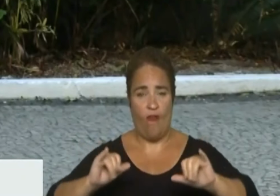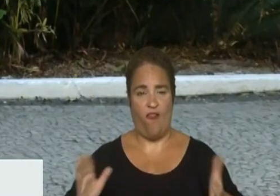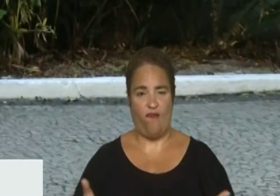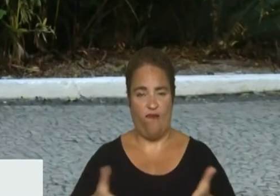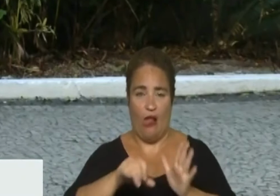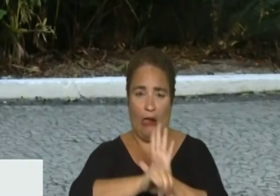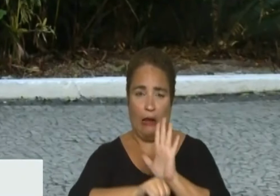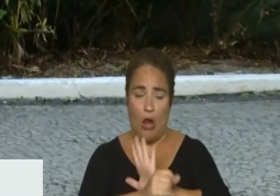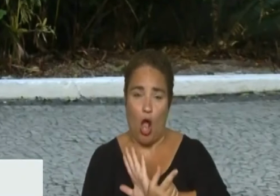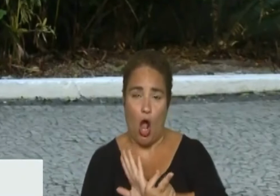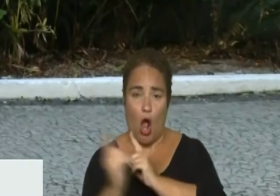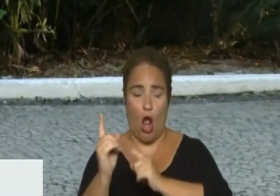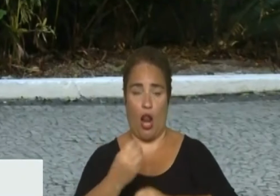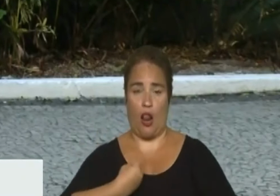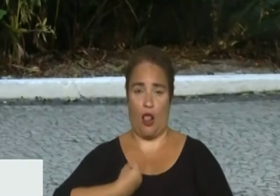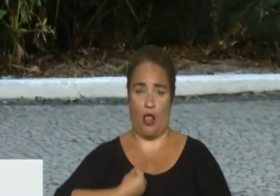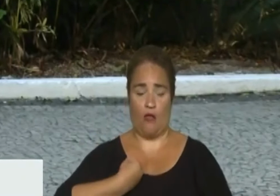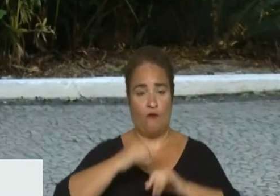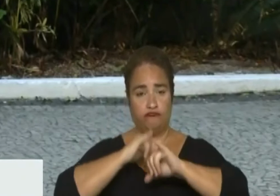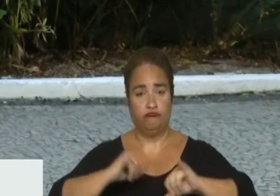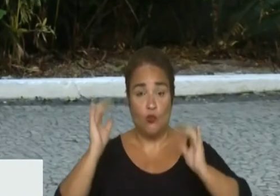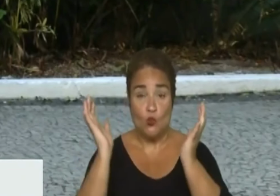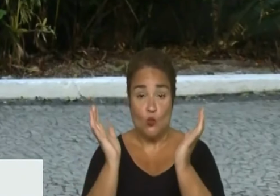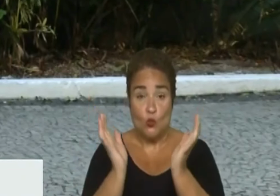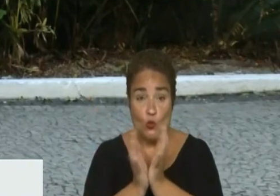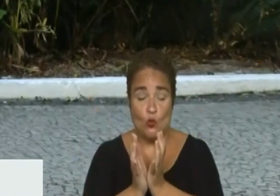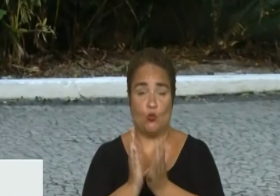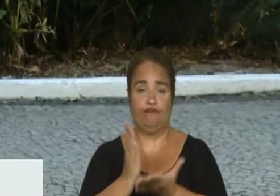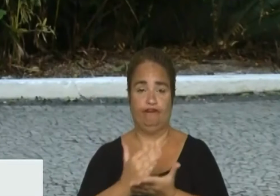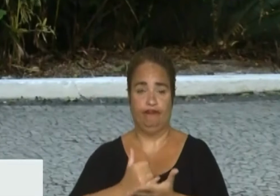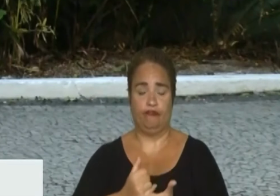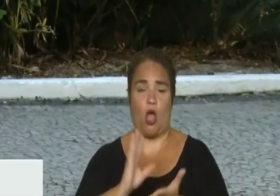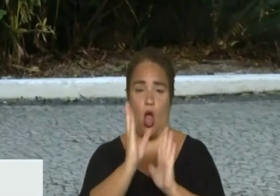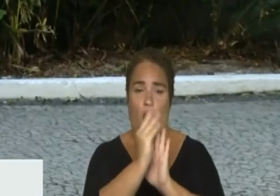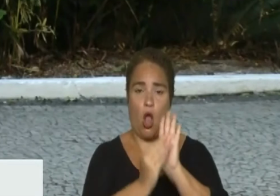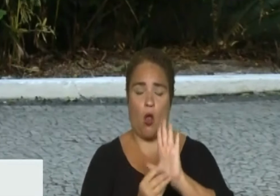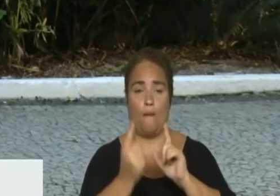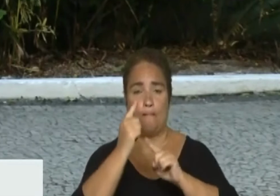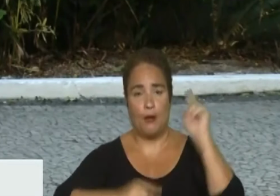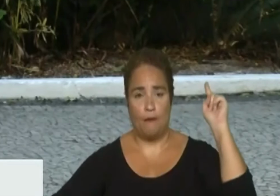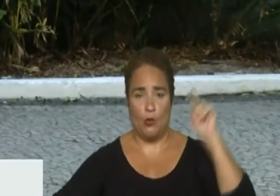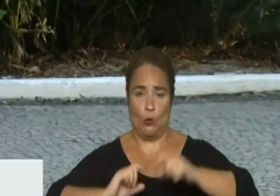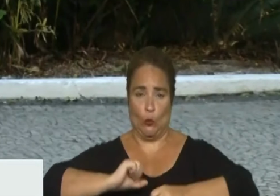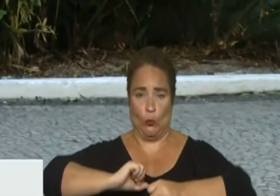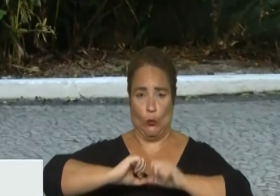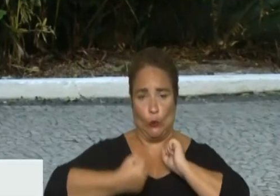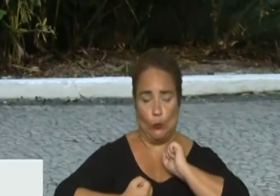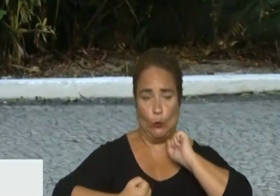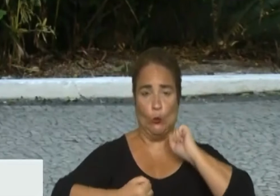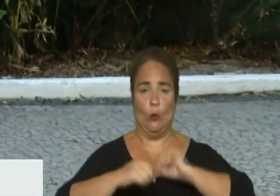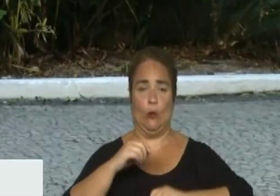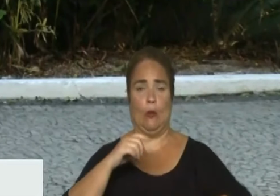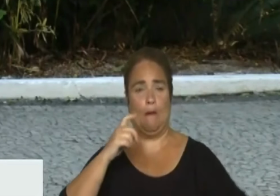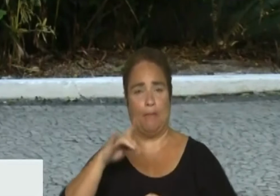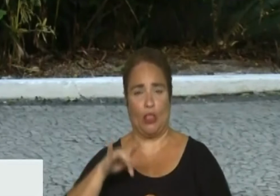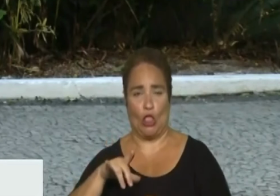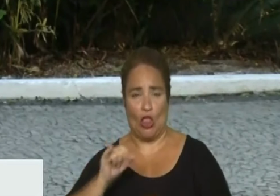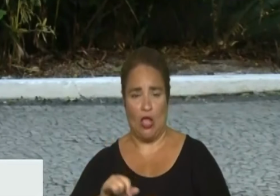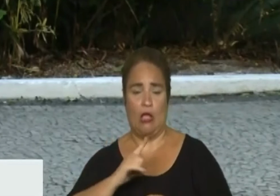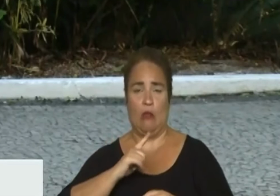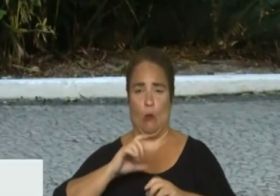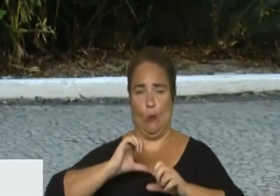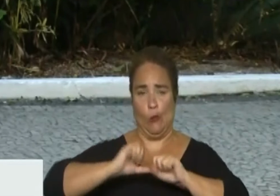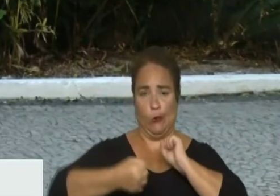incitava crimes contra a vida e divulgava um grupo em que eram compartilhados conteúdos proibidos de tortura, pedofilia